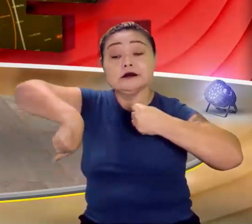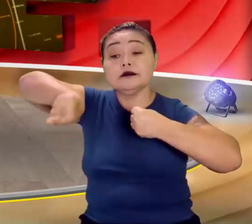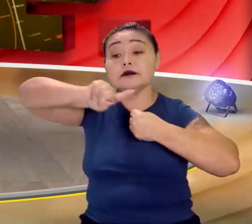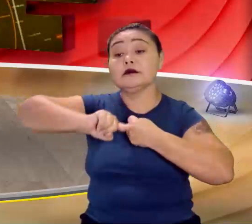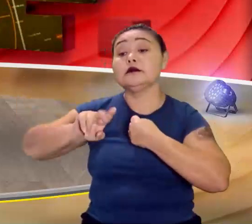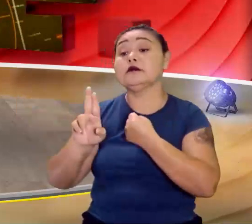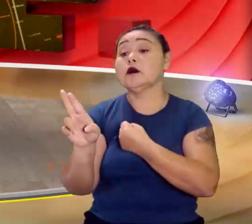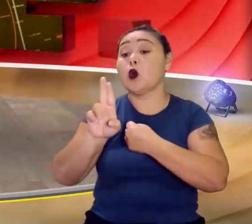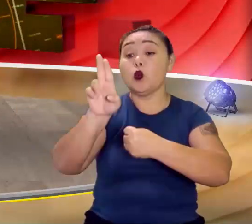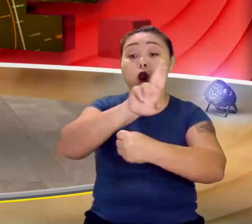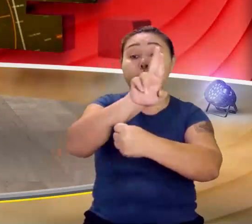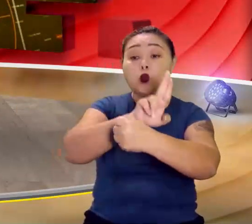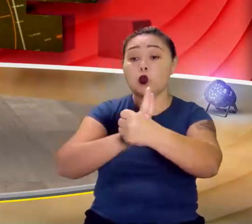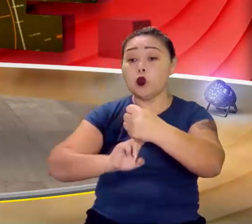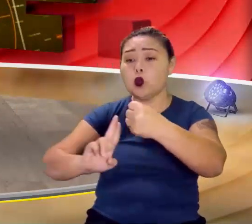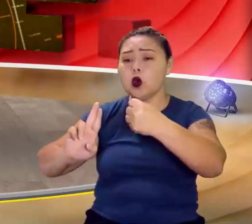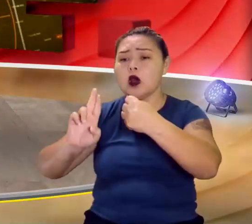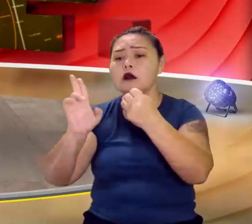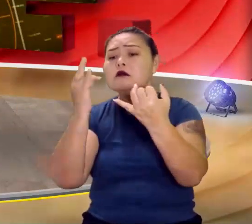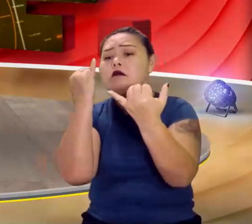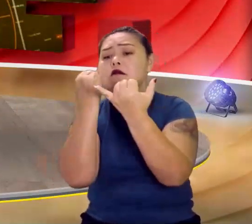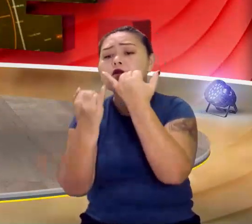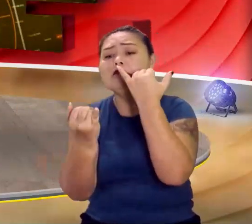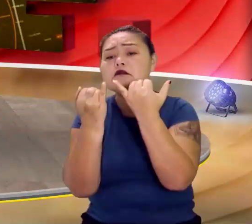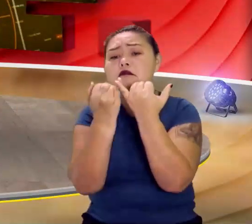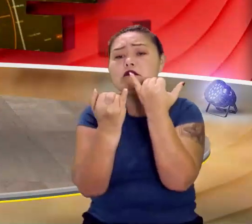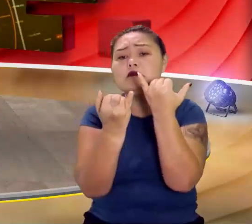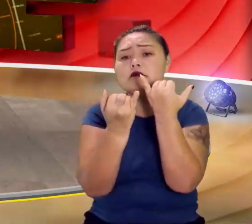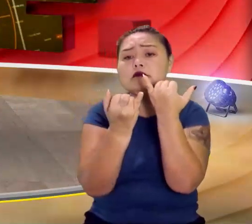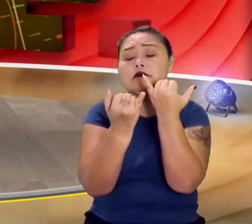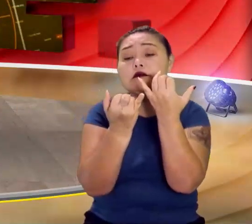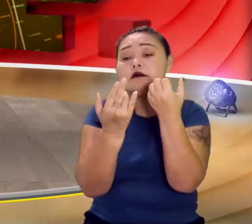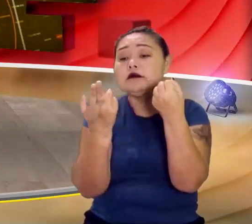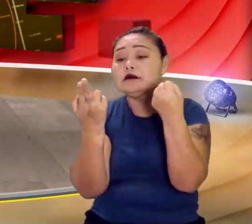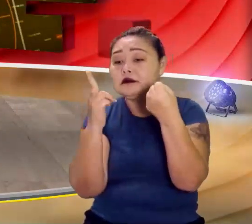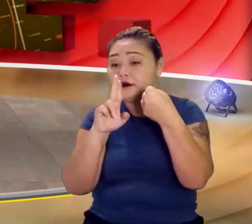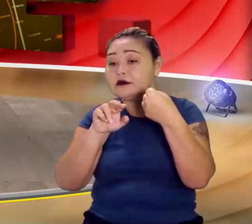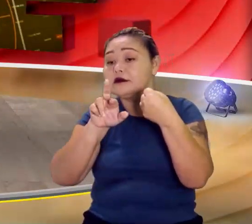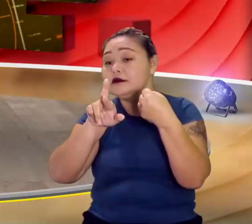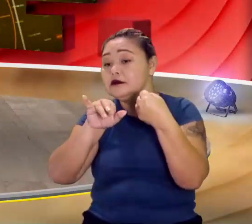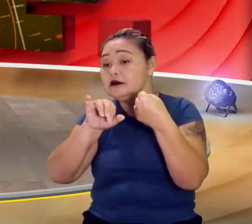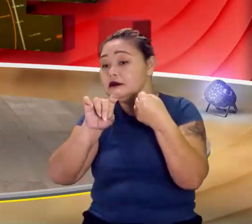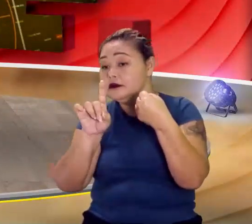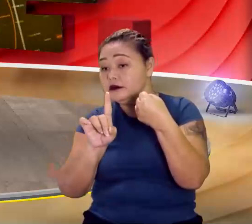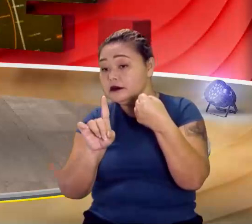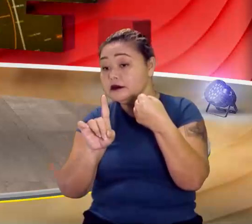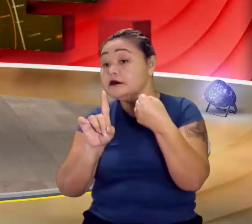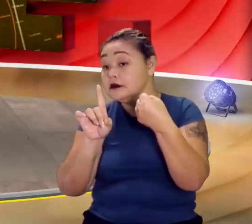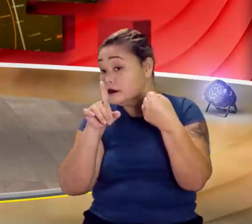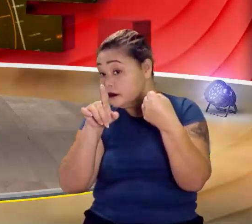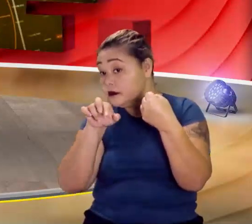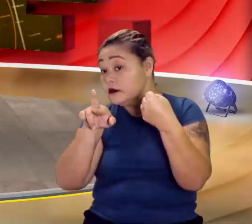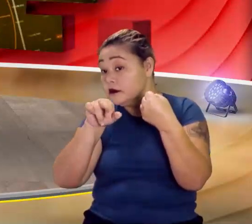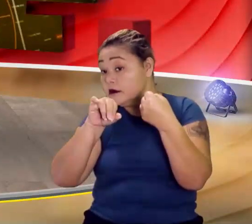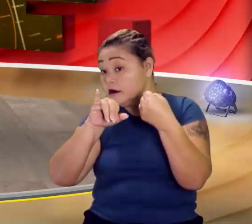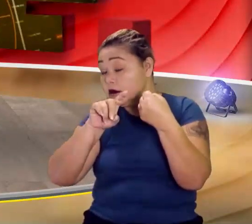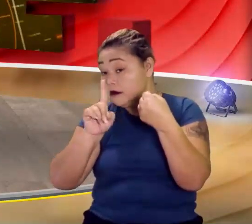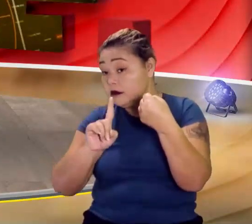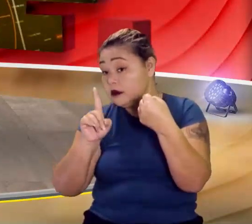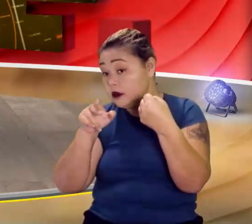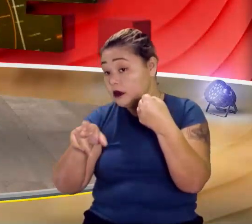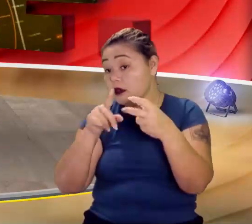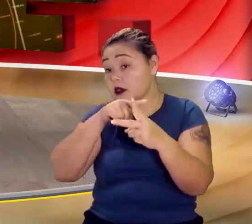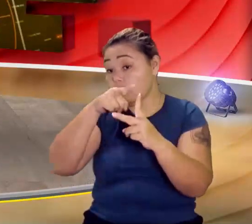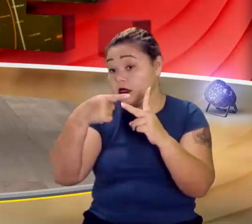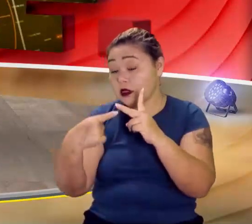da potência são bem parecidos com os nomes das radiciações, das raízes. Lembra das